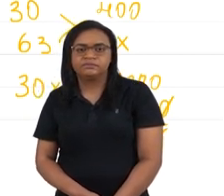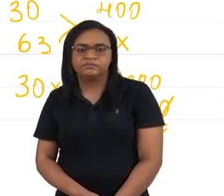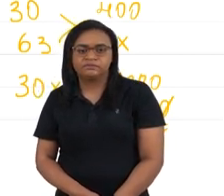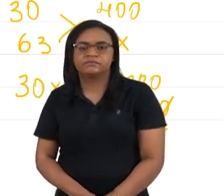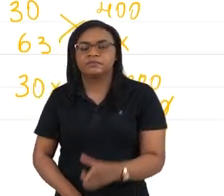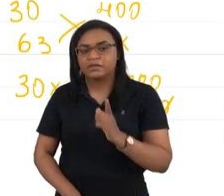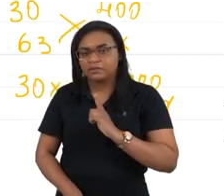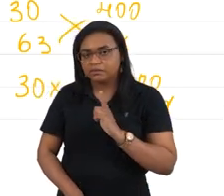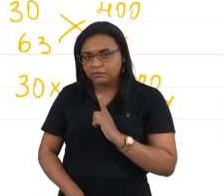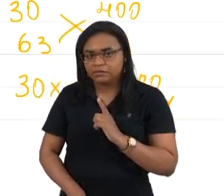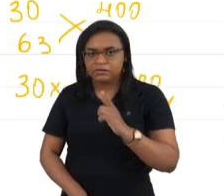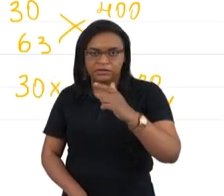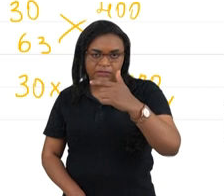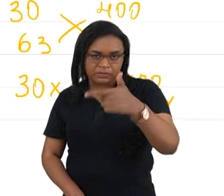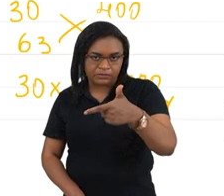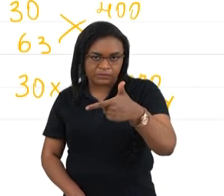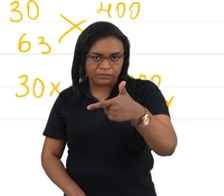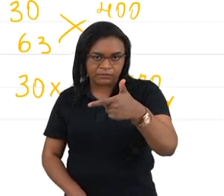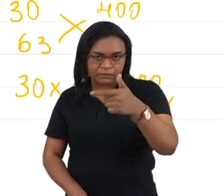Nós temos aqui, ó,